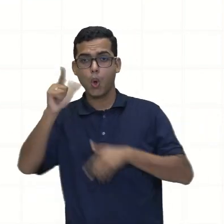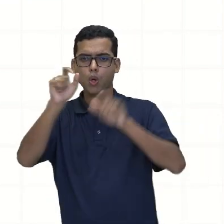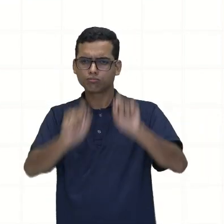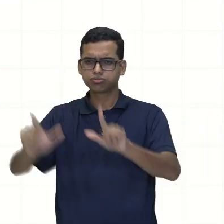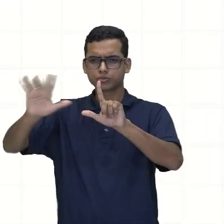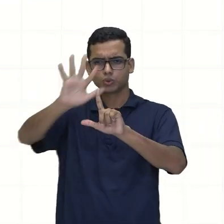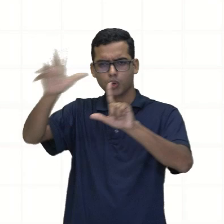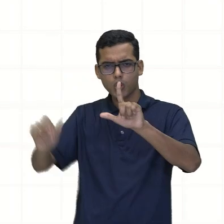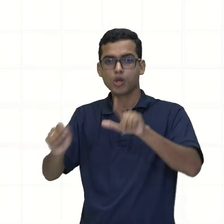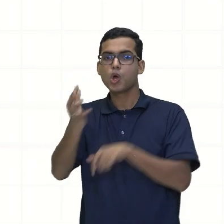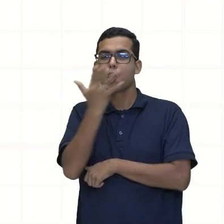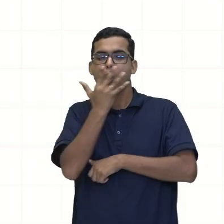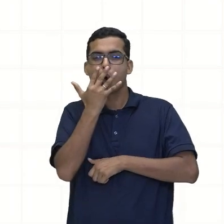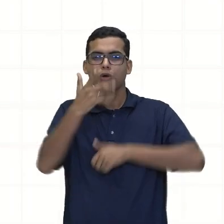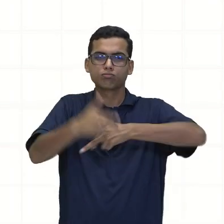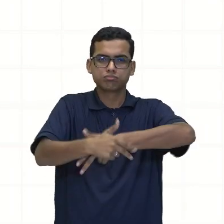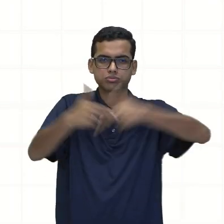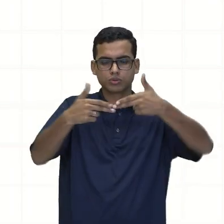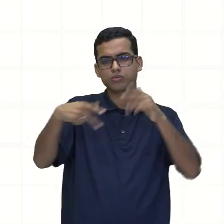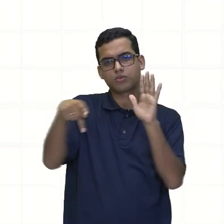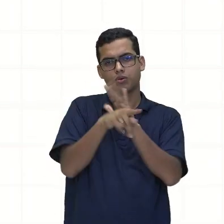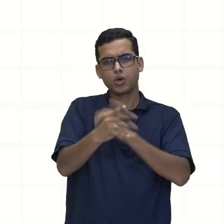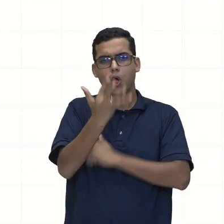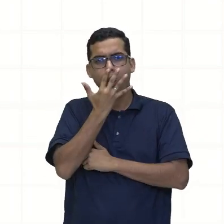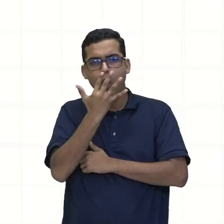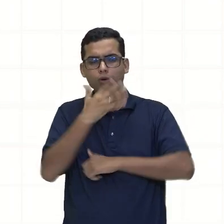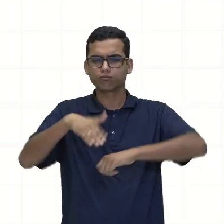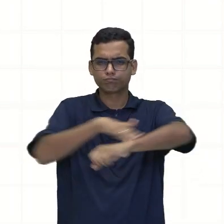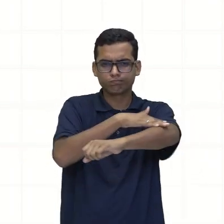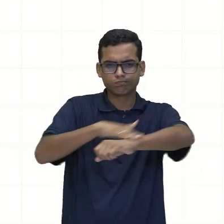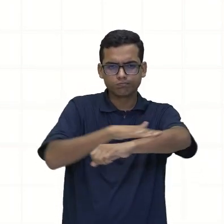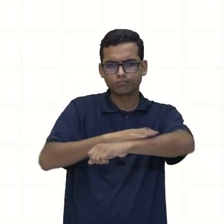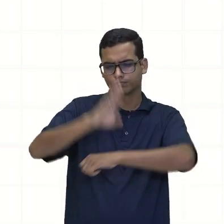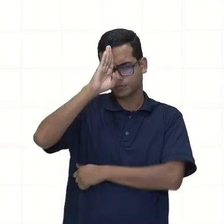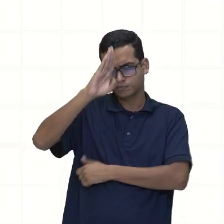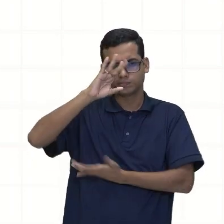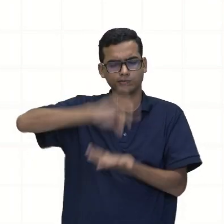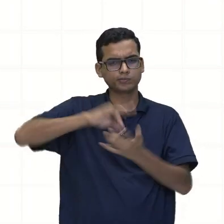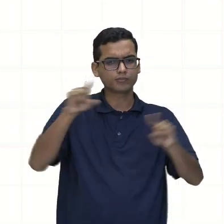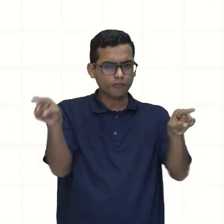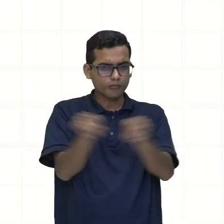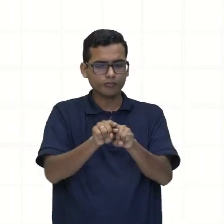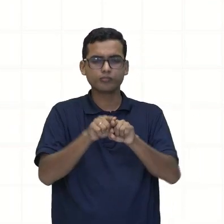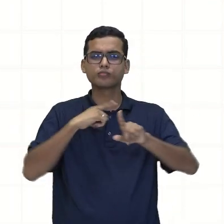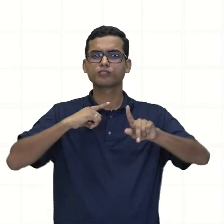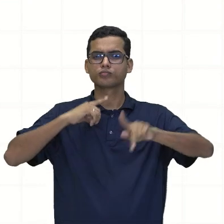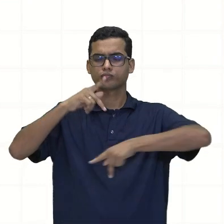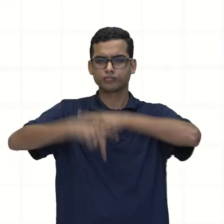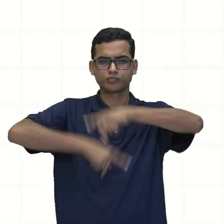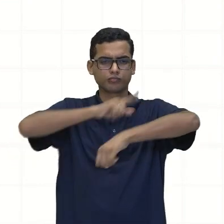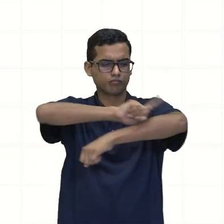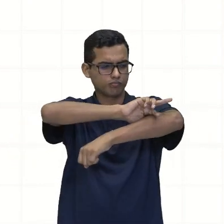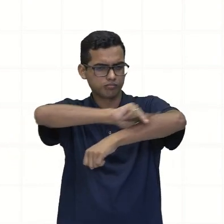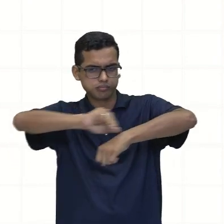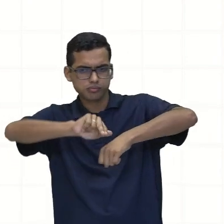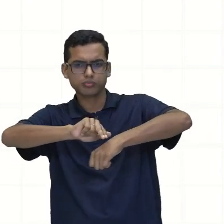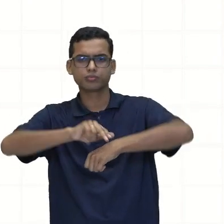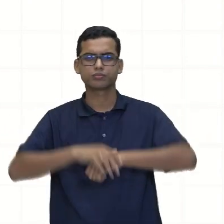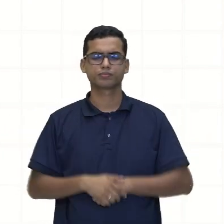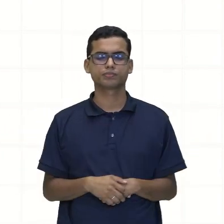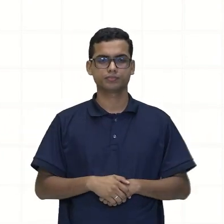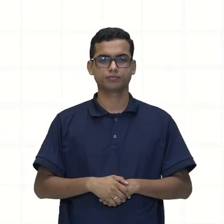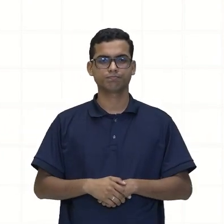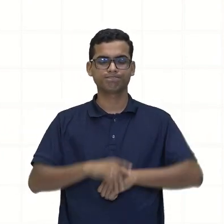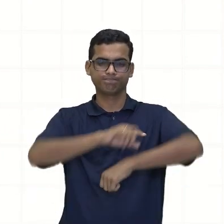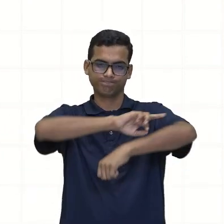raça predominante do ano de 2022, é um mapa ainda relacionado à população. Então, ele traz essa cor